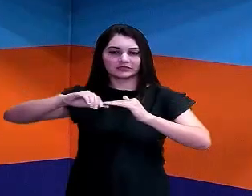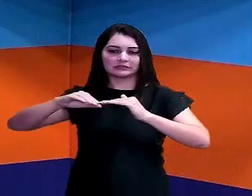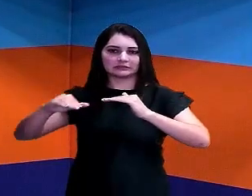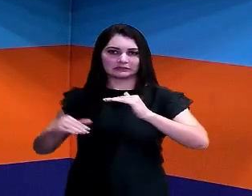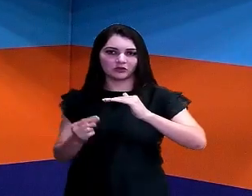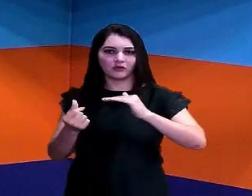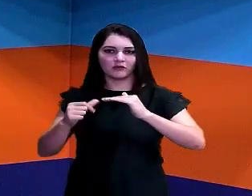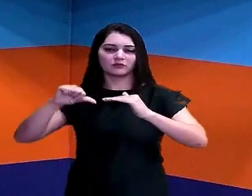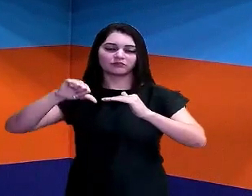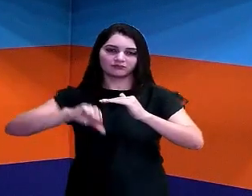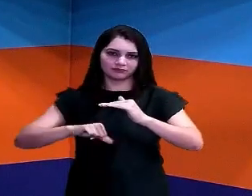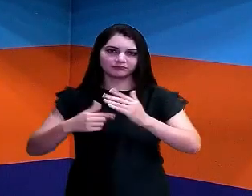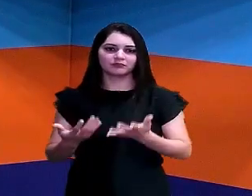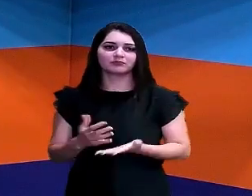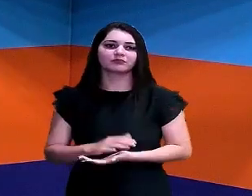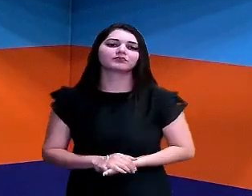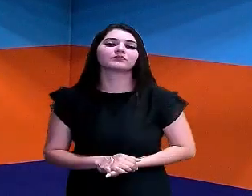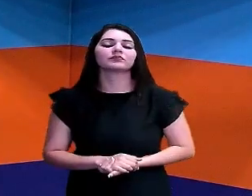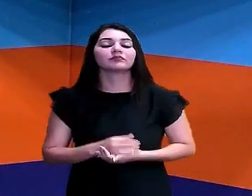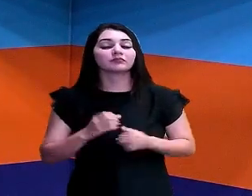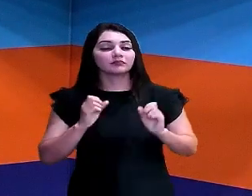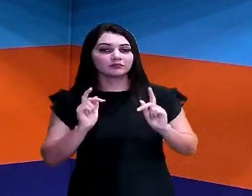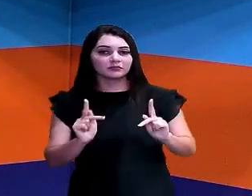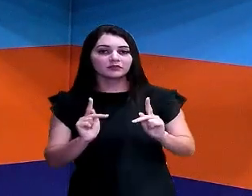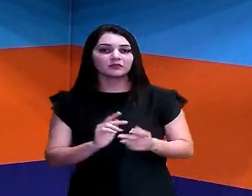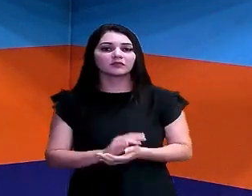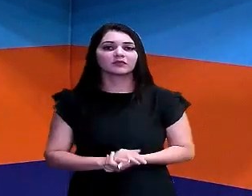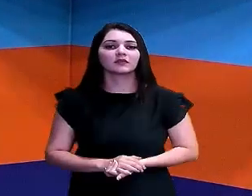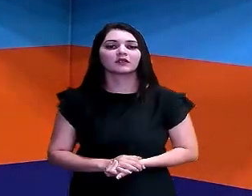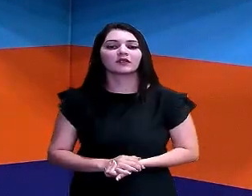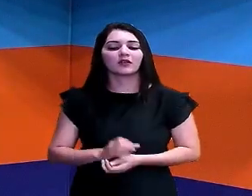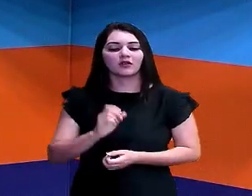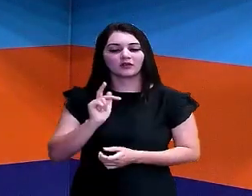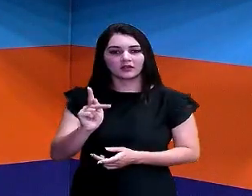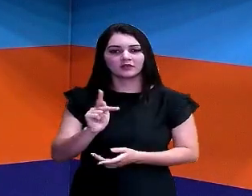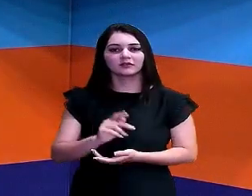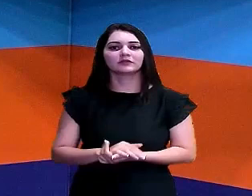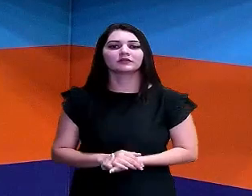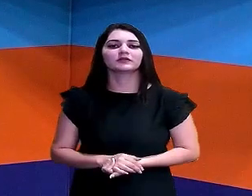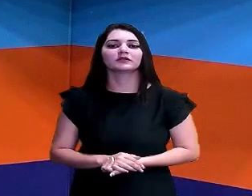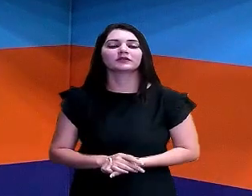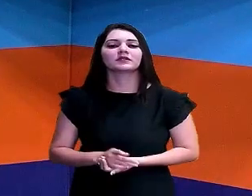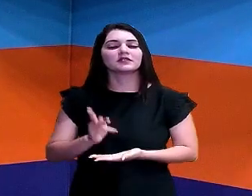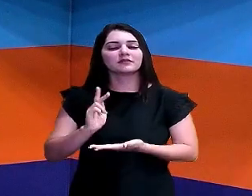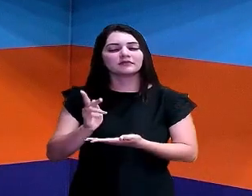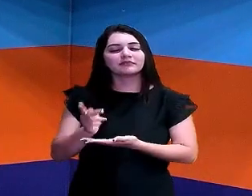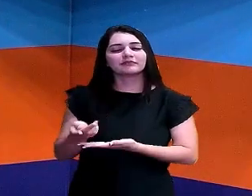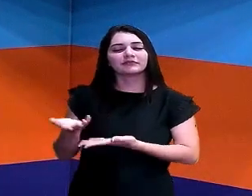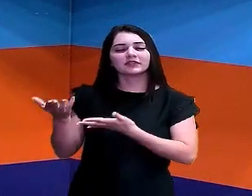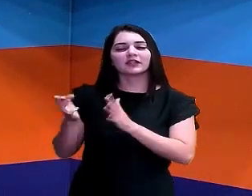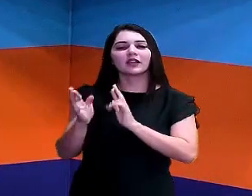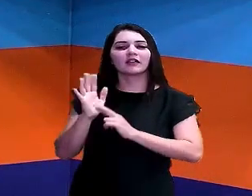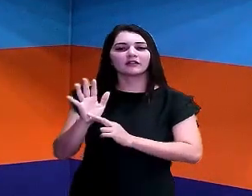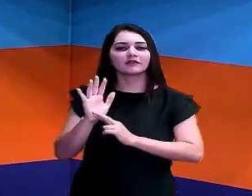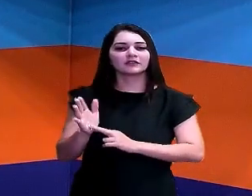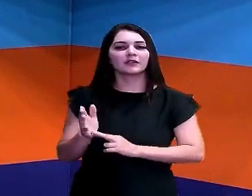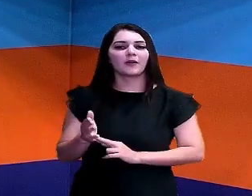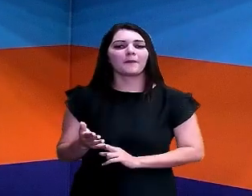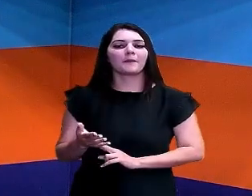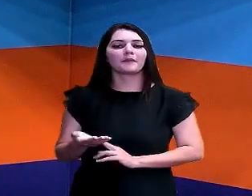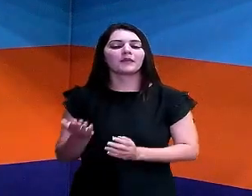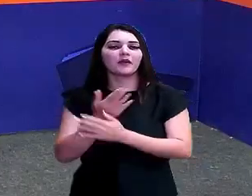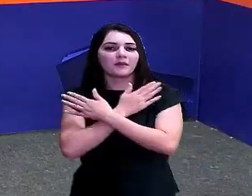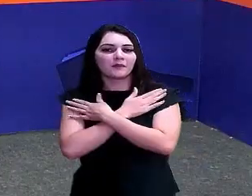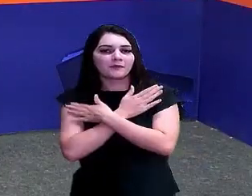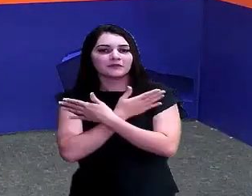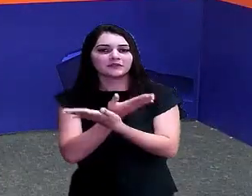tiver diminuído. Beleza? Tranquilinho? Seguem as referências e o meu